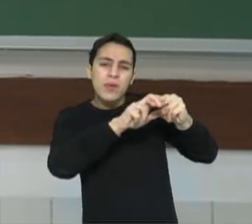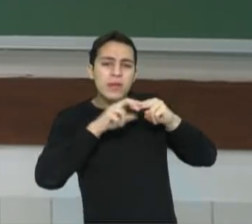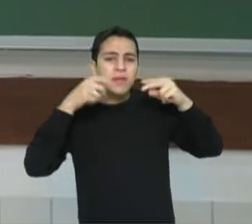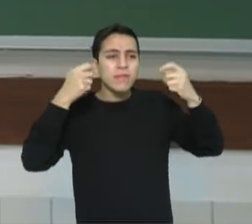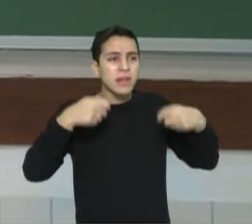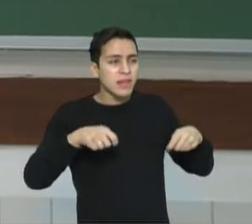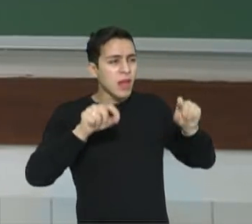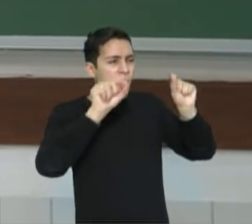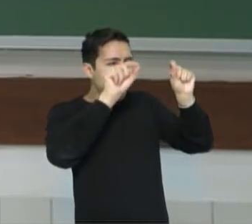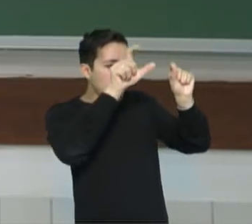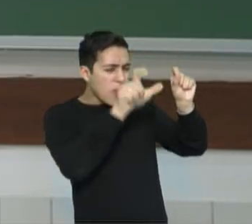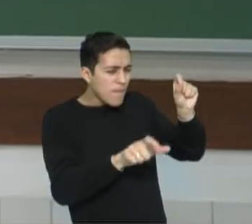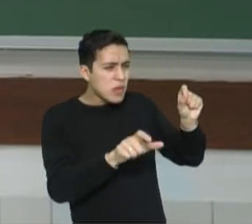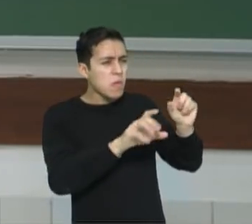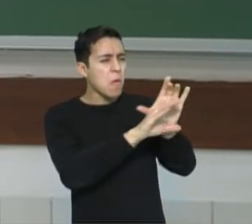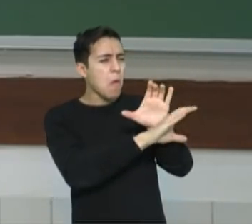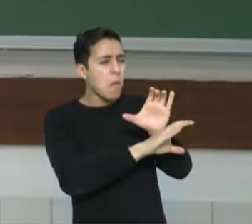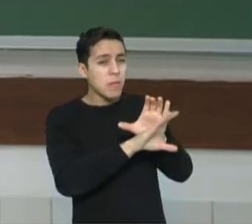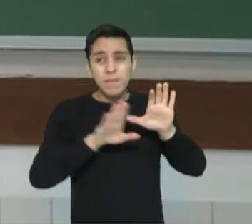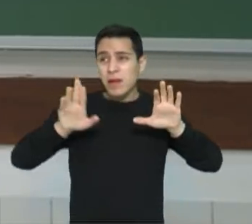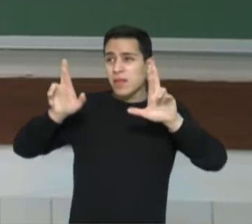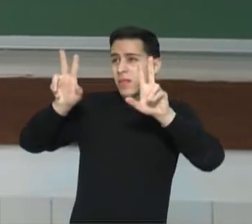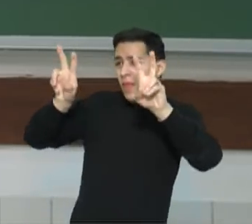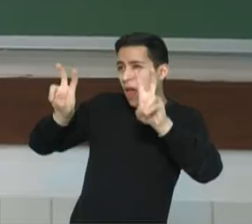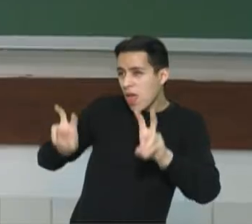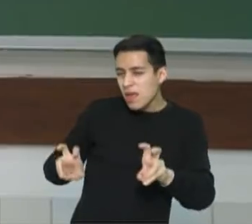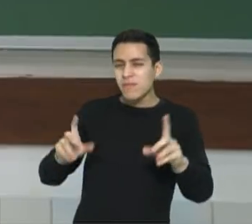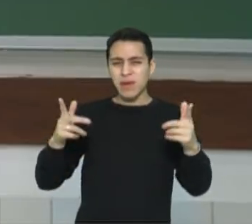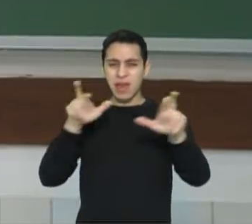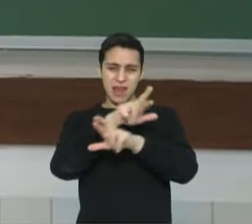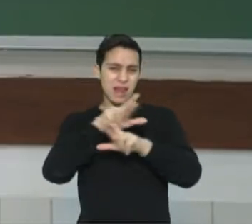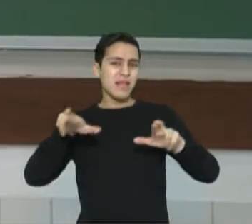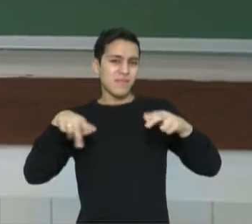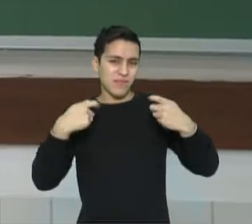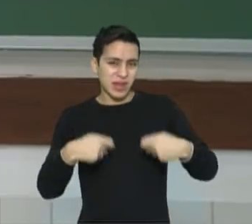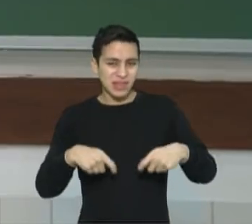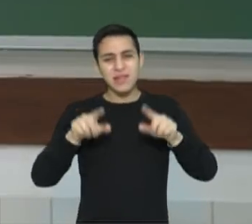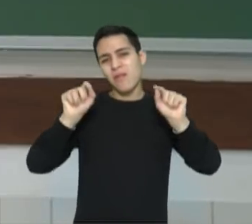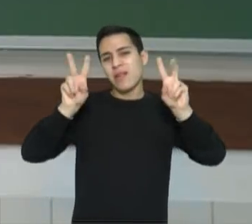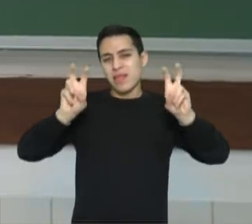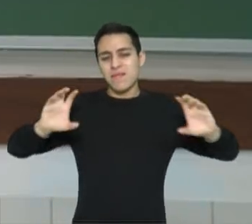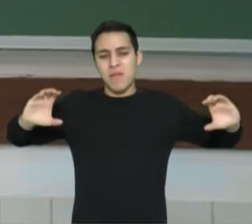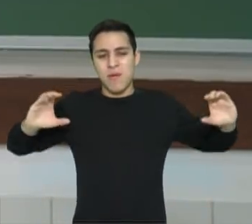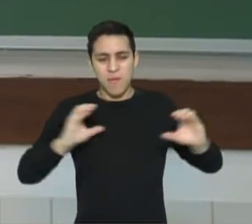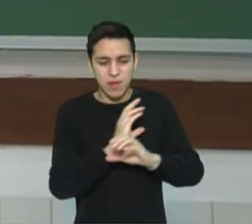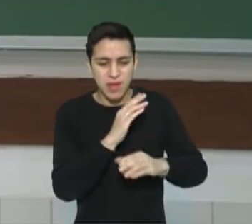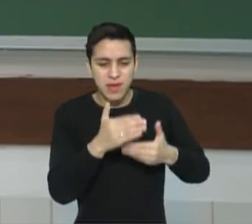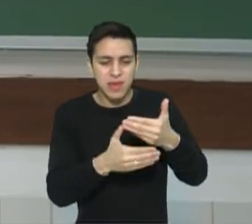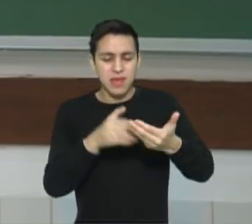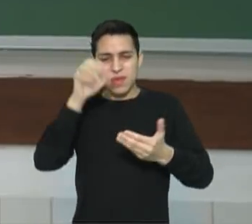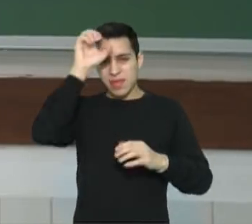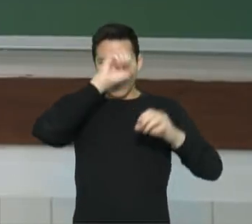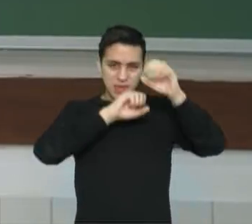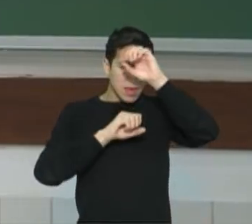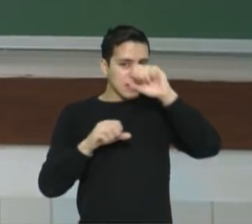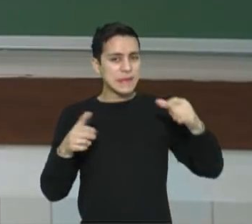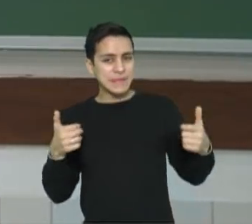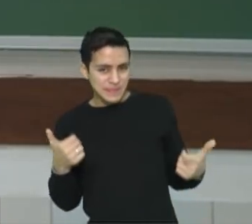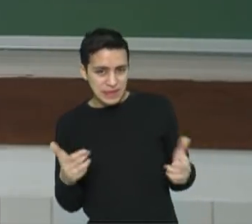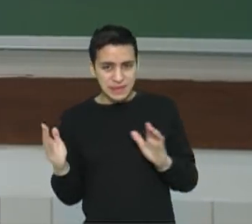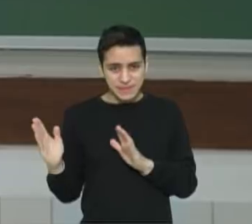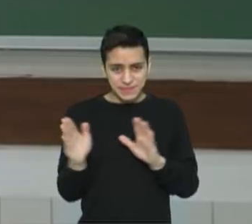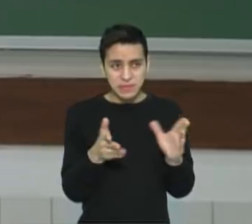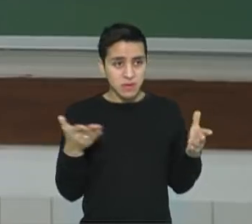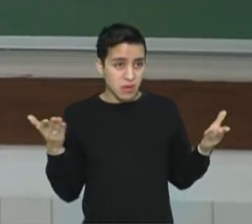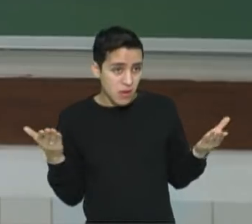tudo isso e que a gente consegue aprender muito melhor quando a gente está completo no nosso aprendizado, né? Bom,